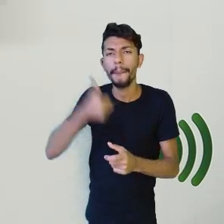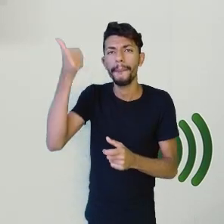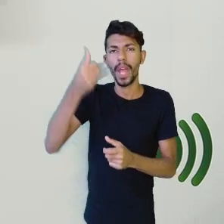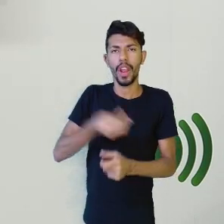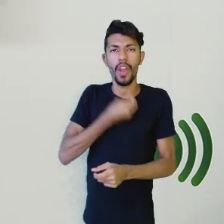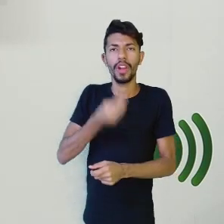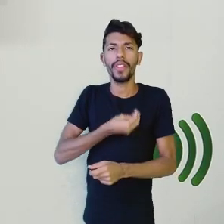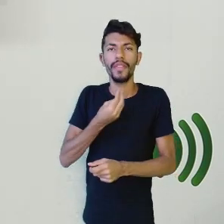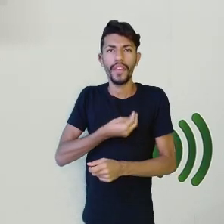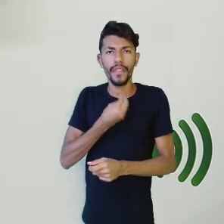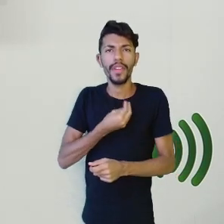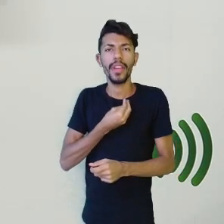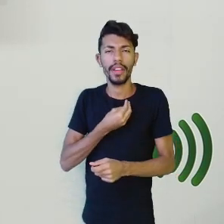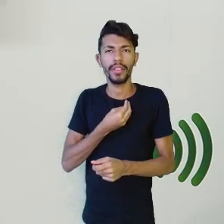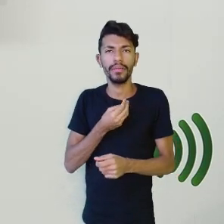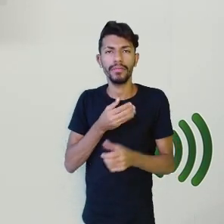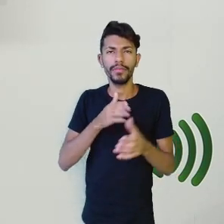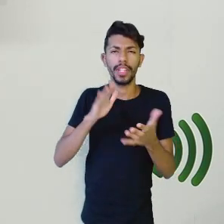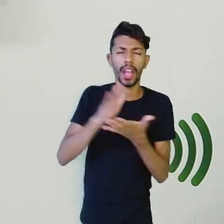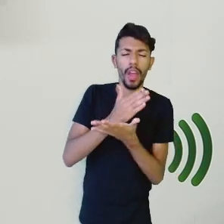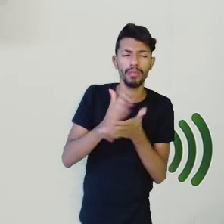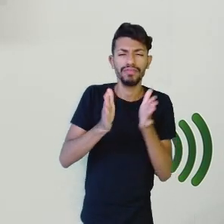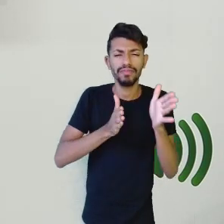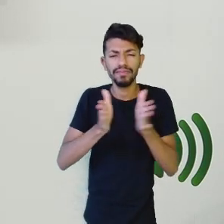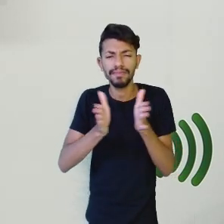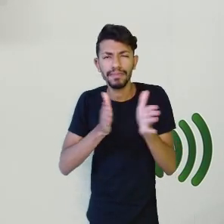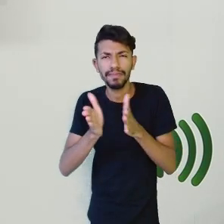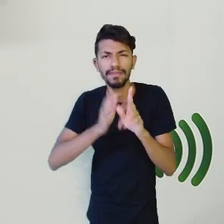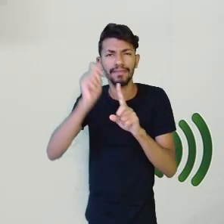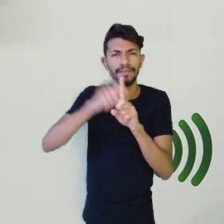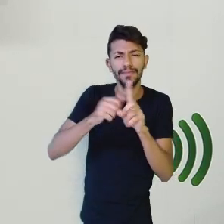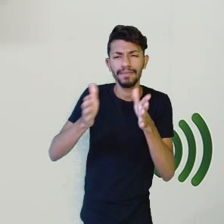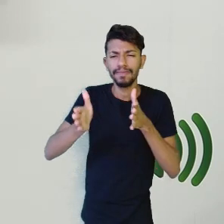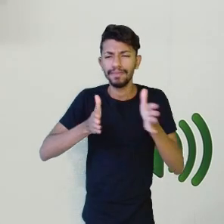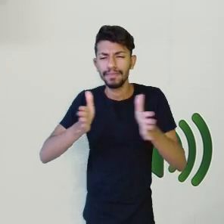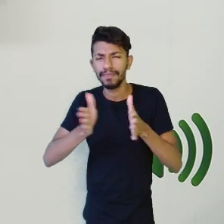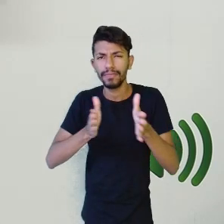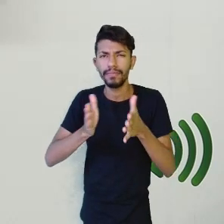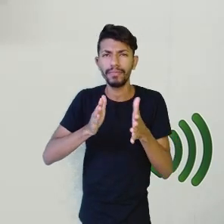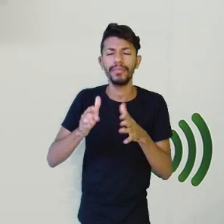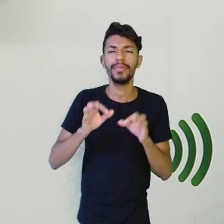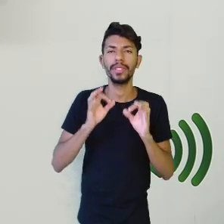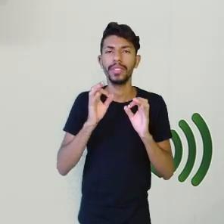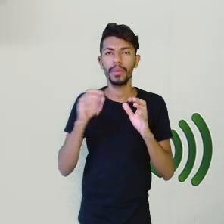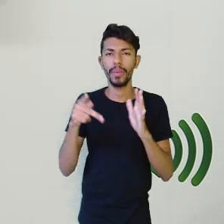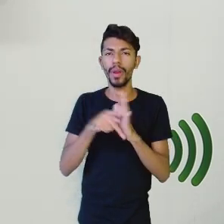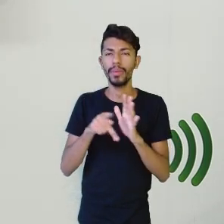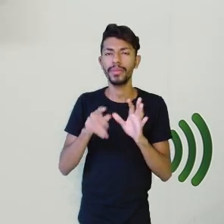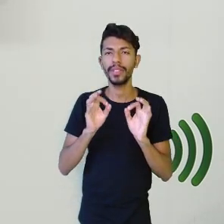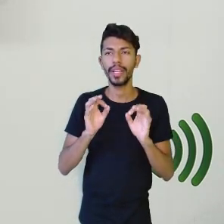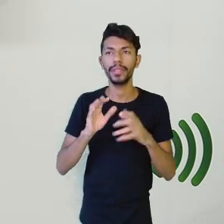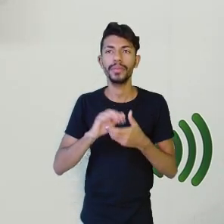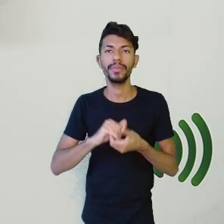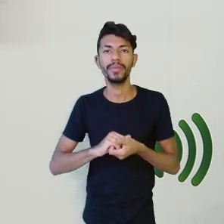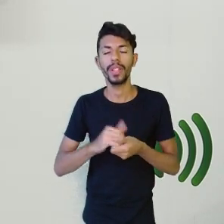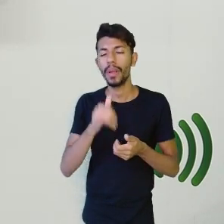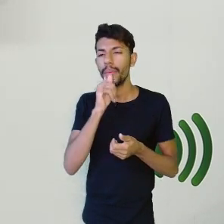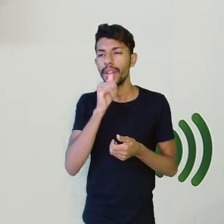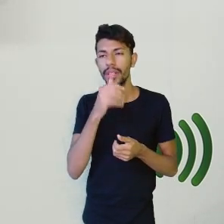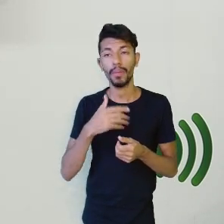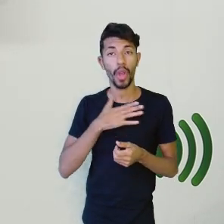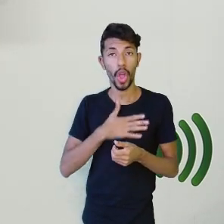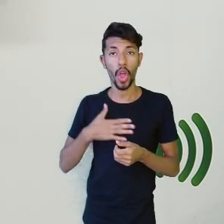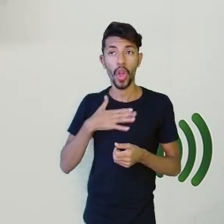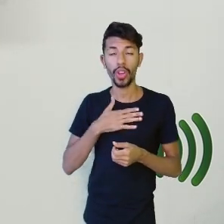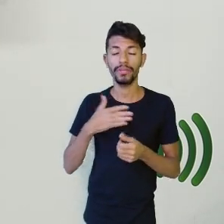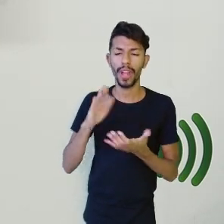pelo menos em algumas partes, em alguns meses do ano, algumas estações. Por exemplo, elas gostam de fugir, alguns